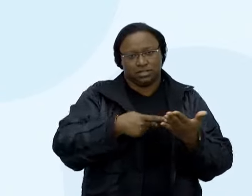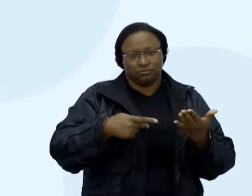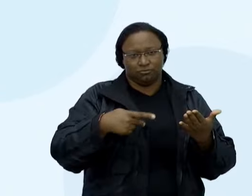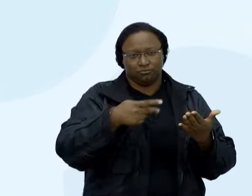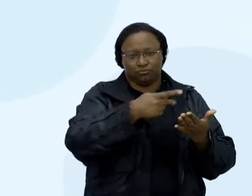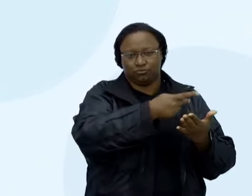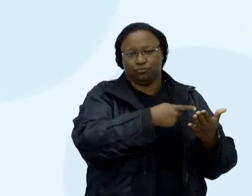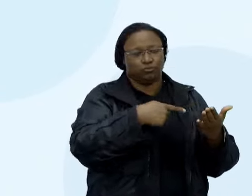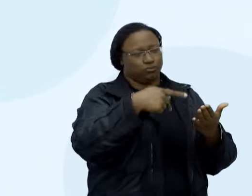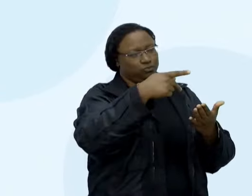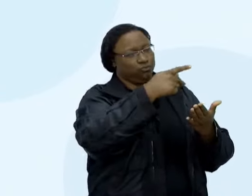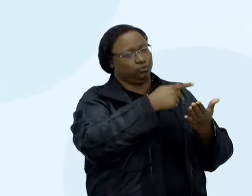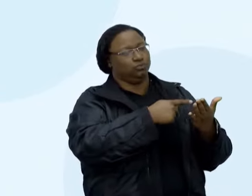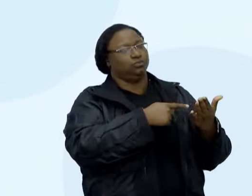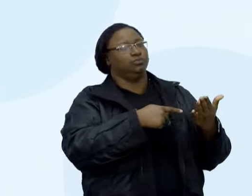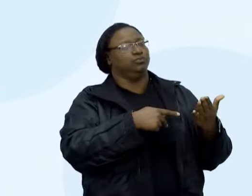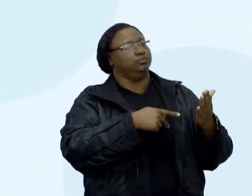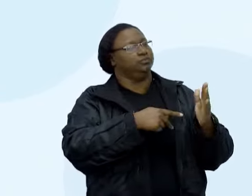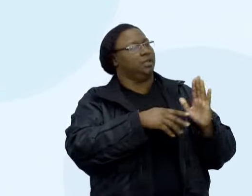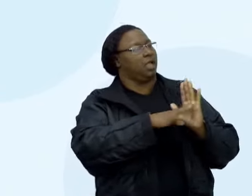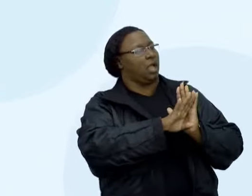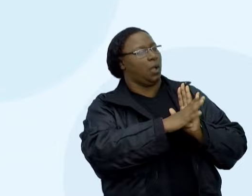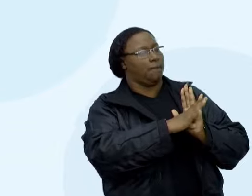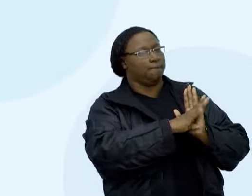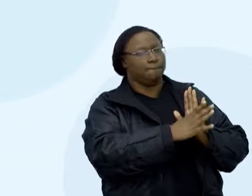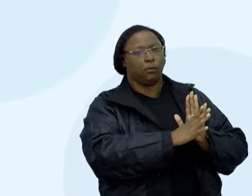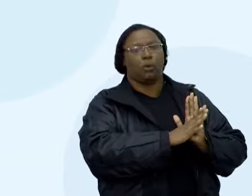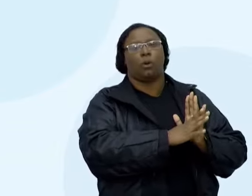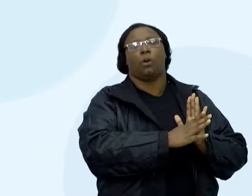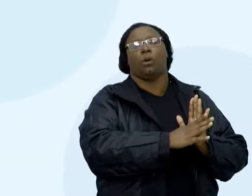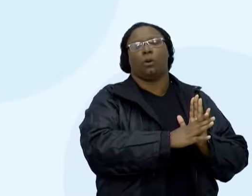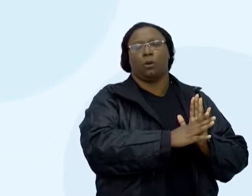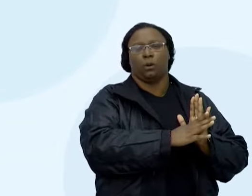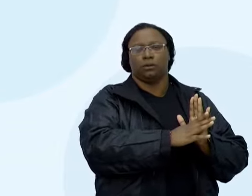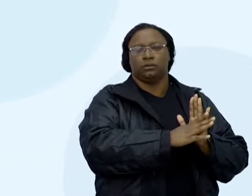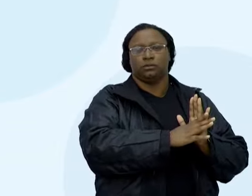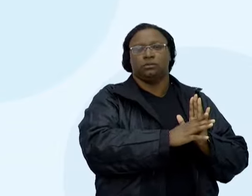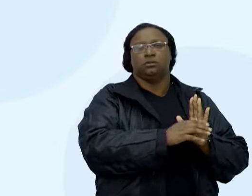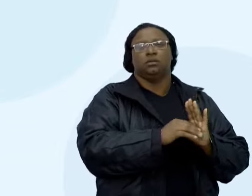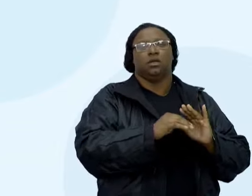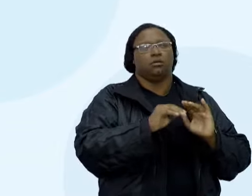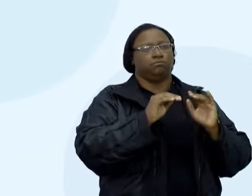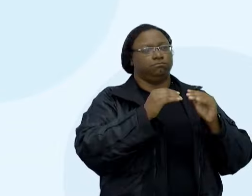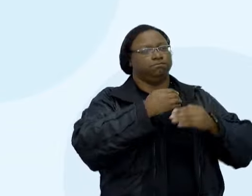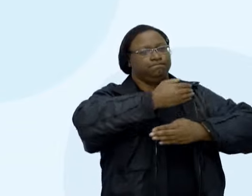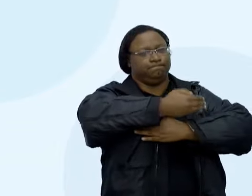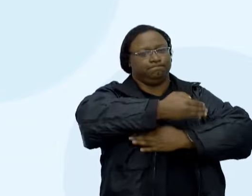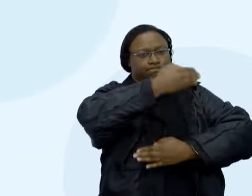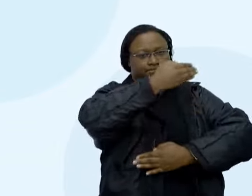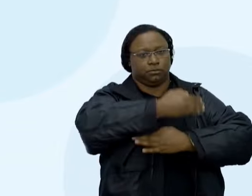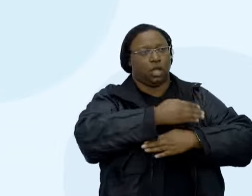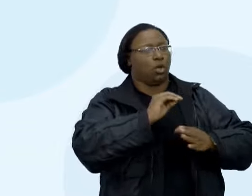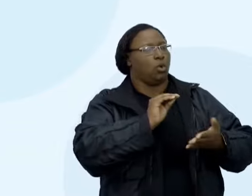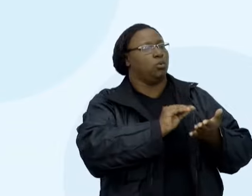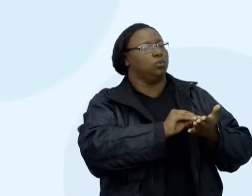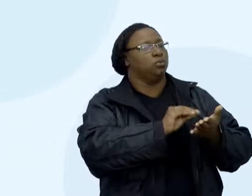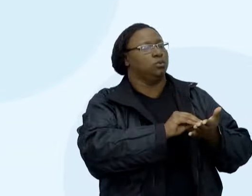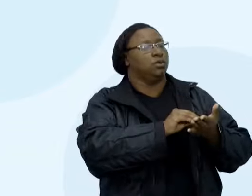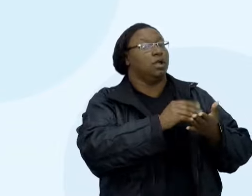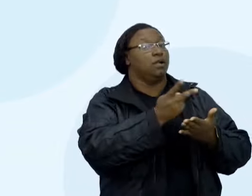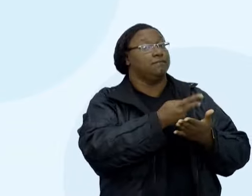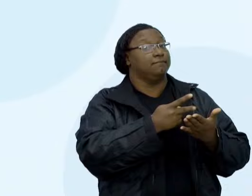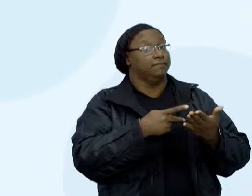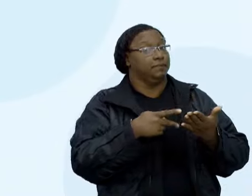Abrir ali, fazer a abertura ali de uma porta, né? E colocar isso numa escala de